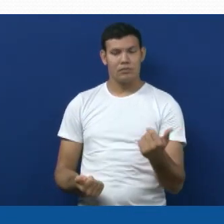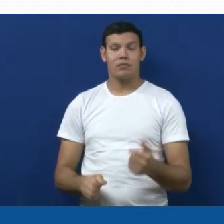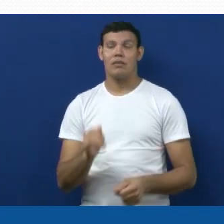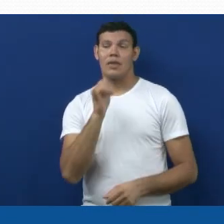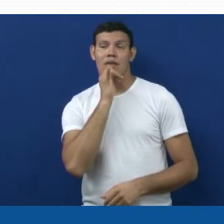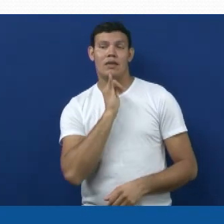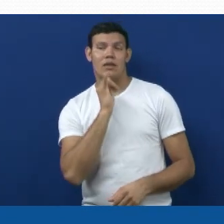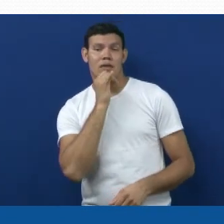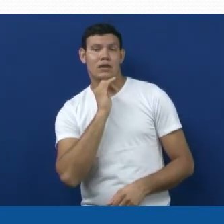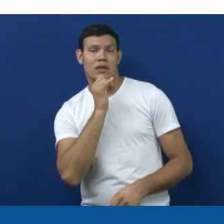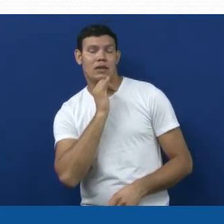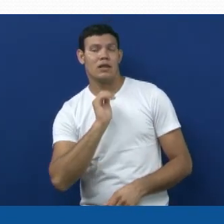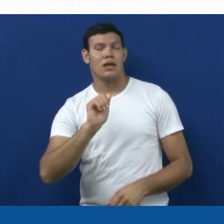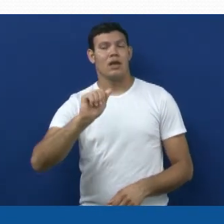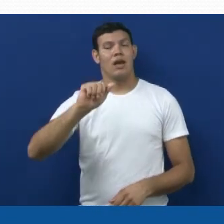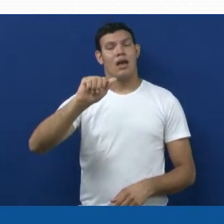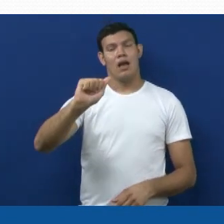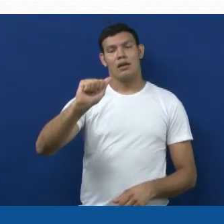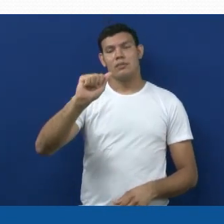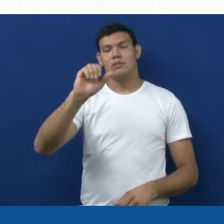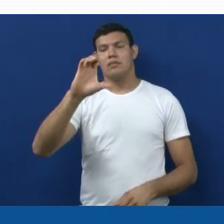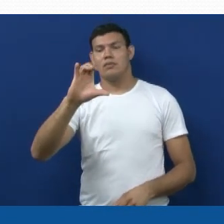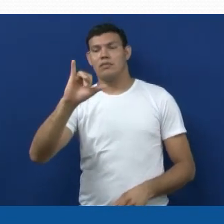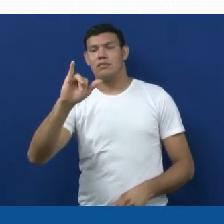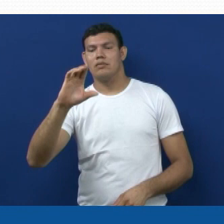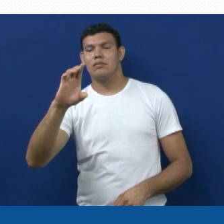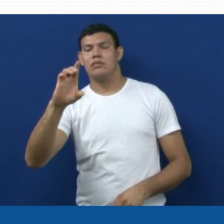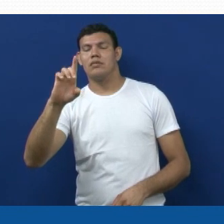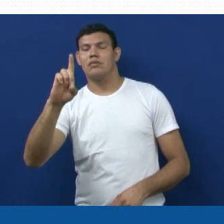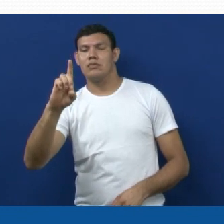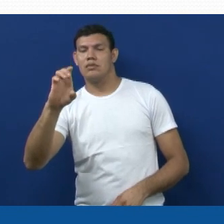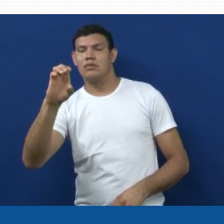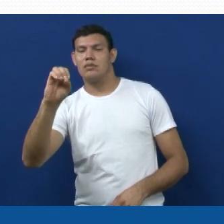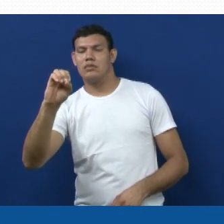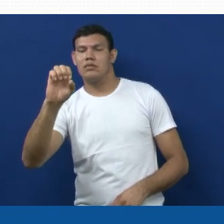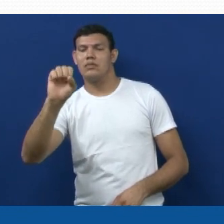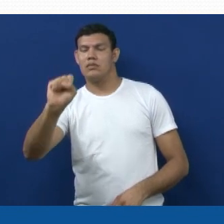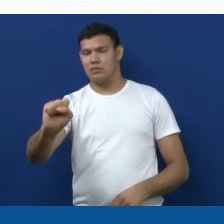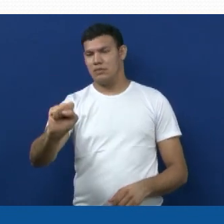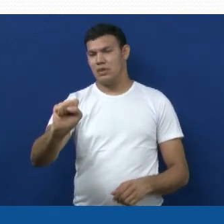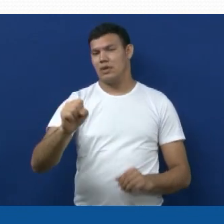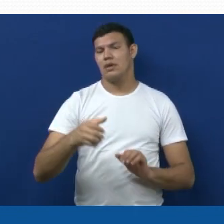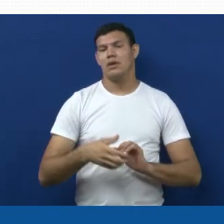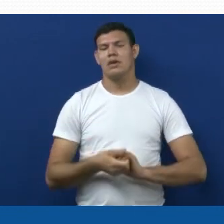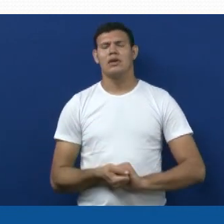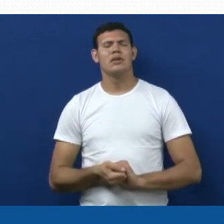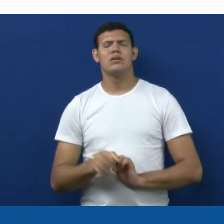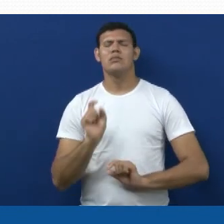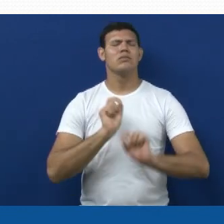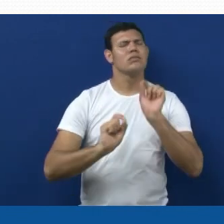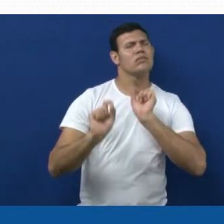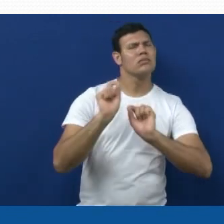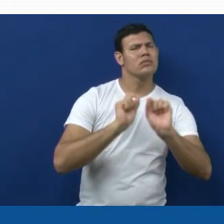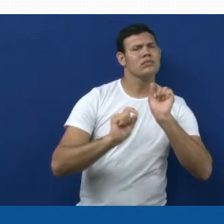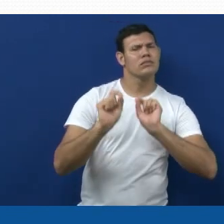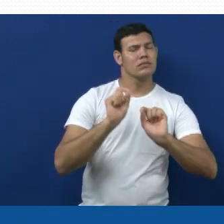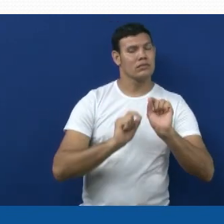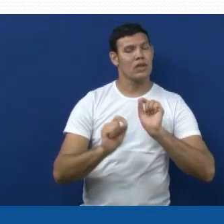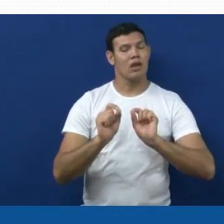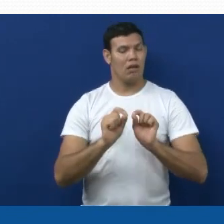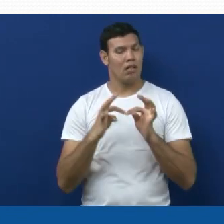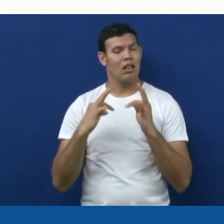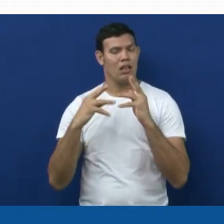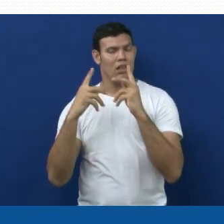os ácidos, que geralmente, qual que é a característica de uma matéria ácida? Toda substância